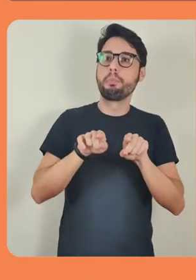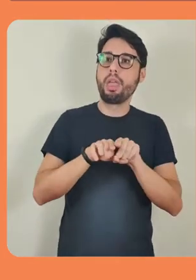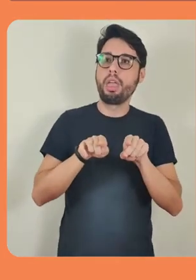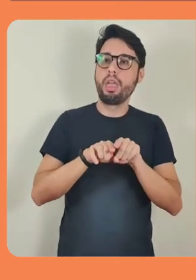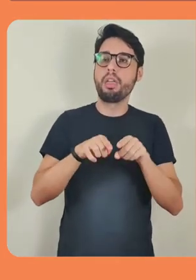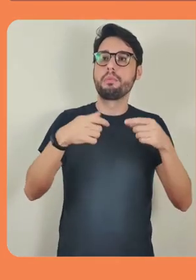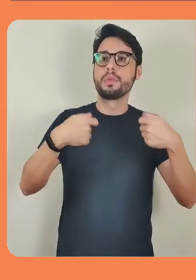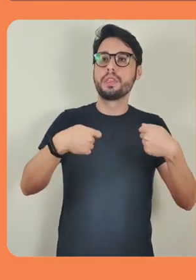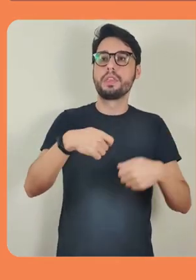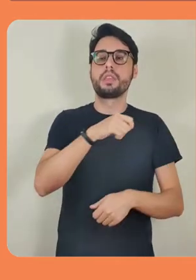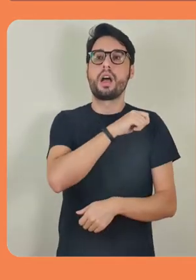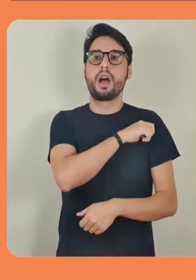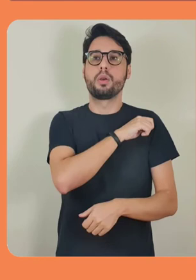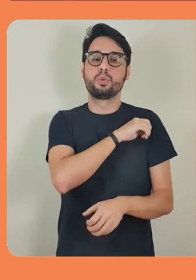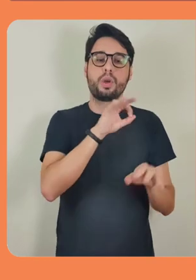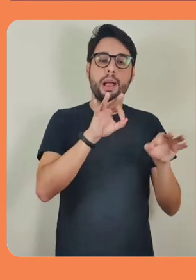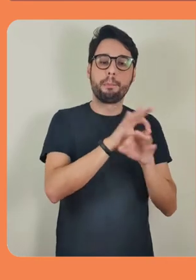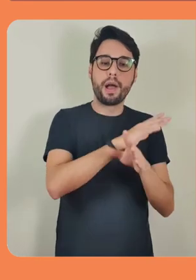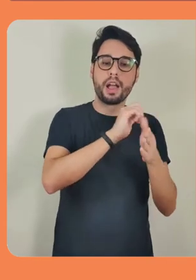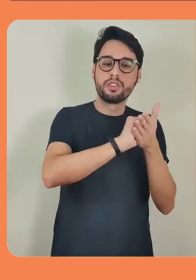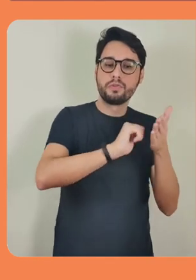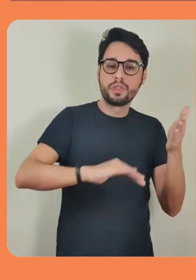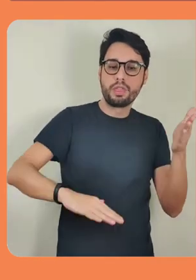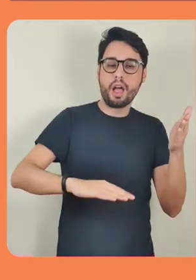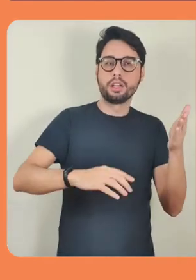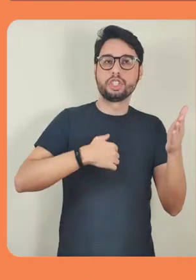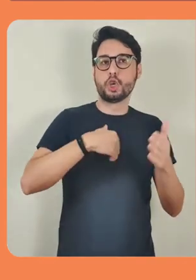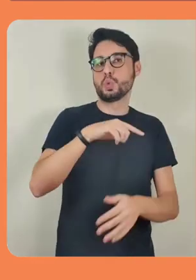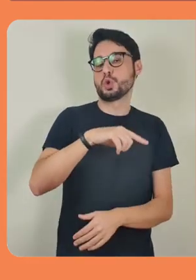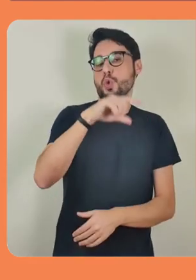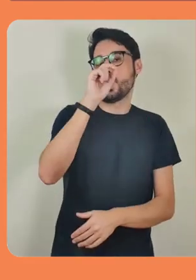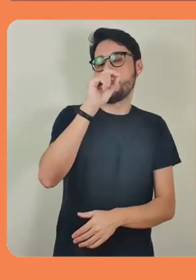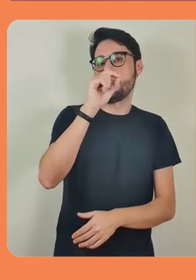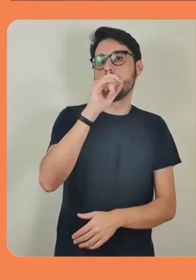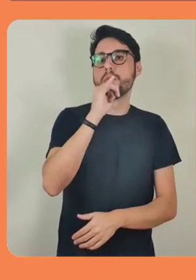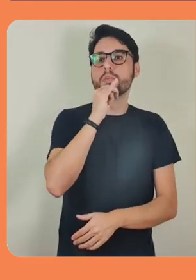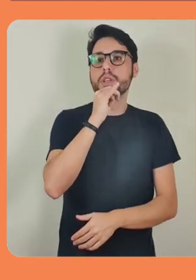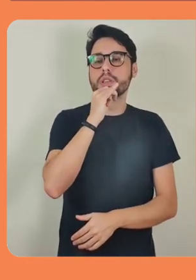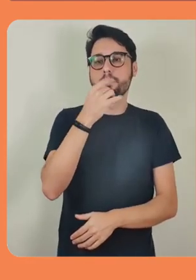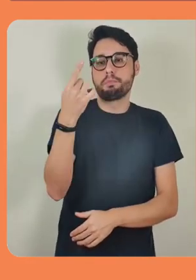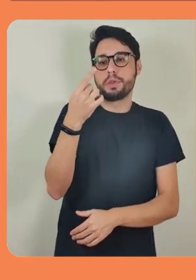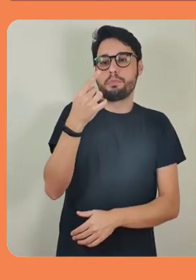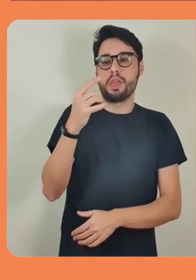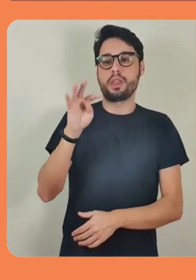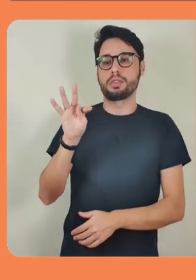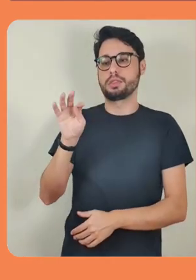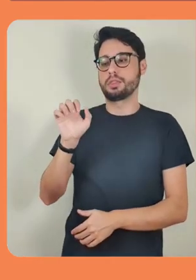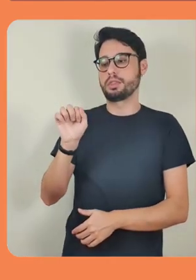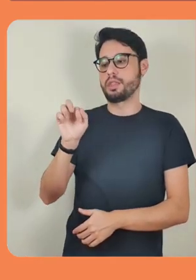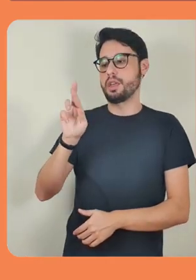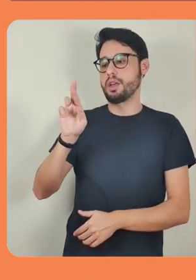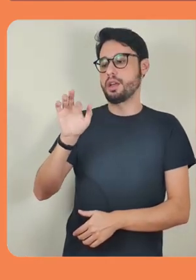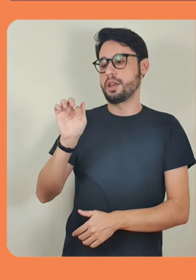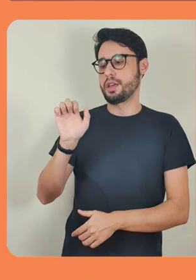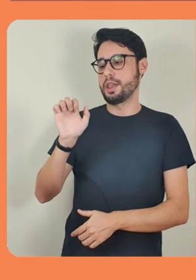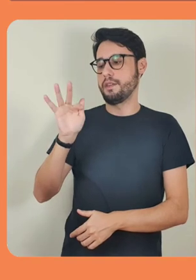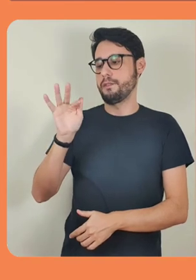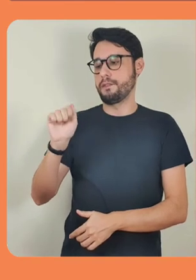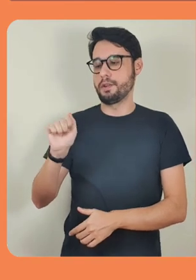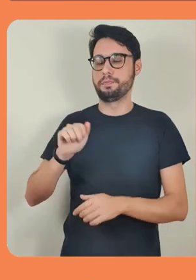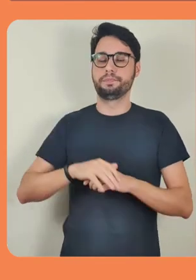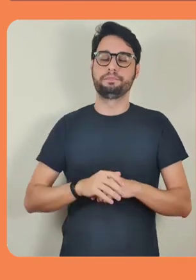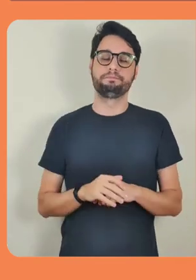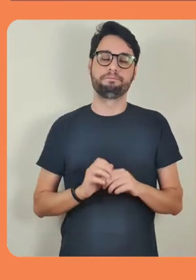é um capítulo do livro e ele vai ter que terminar uma atividade específica atividade